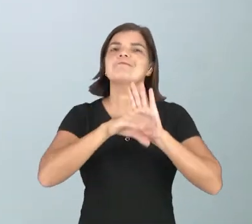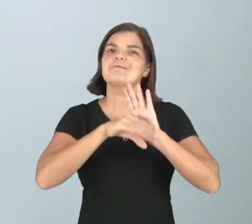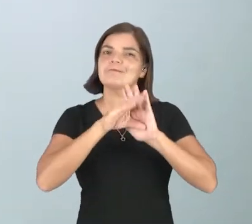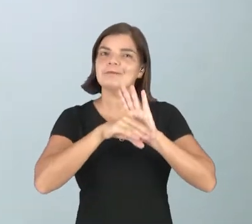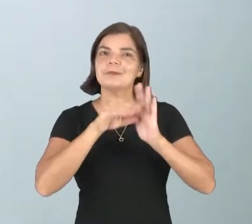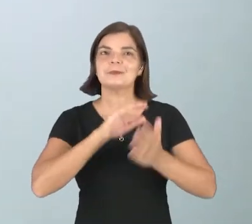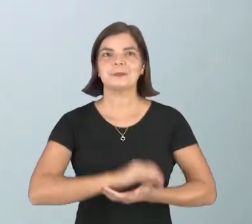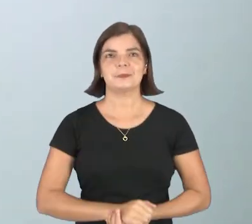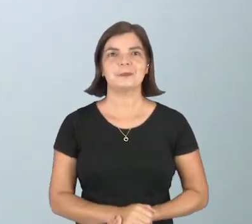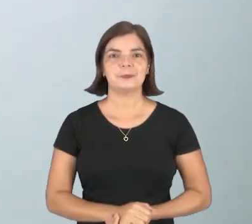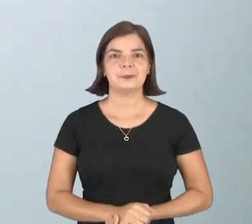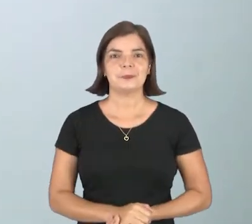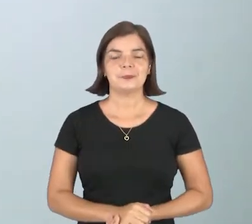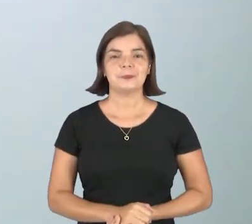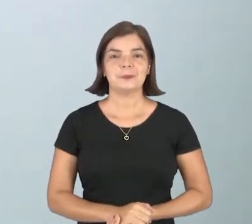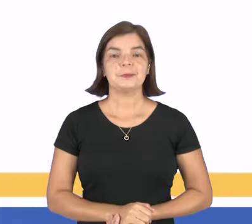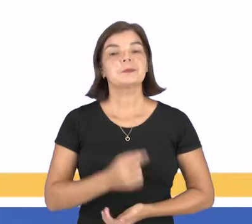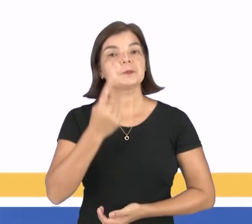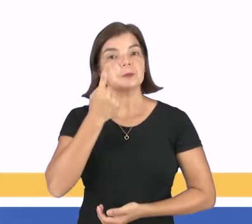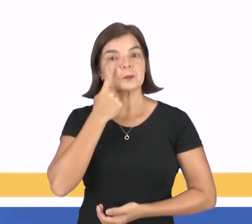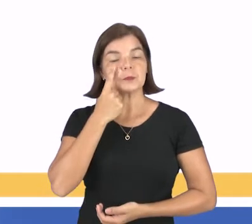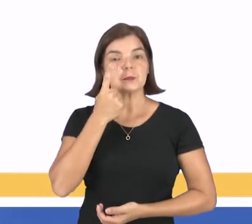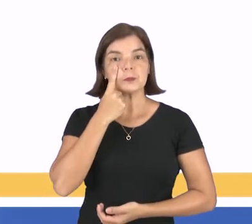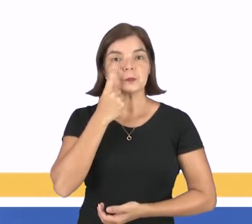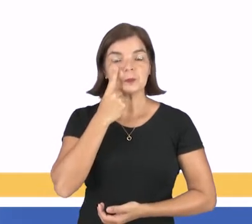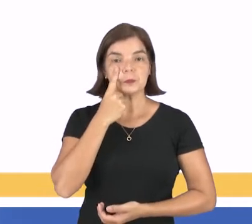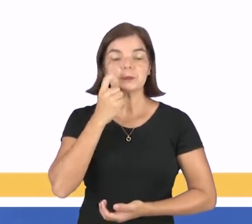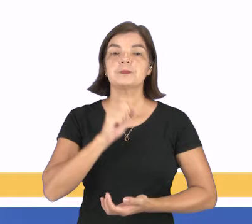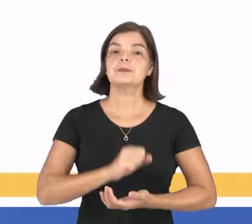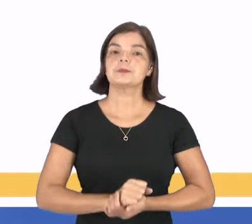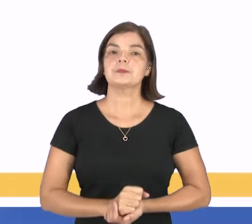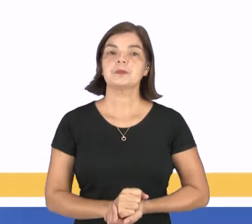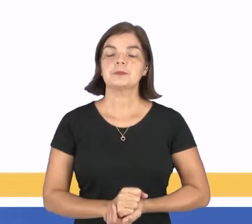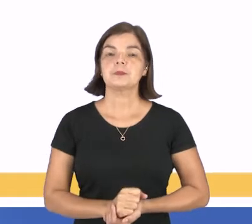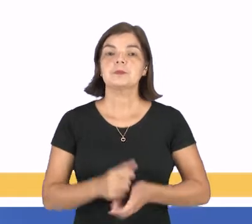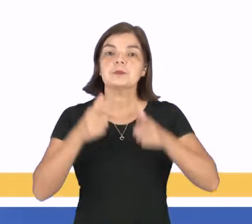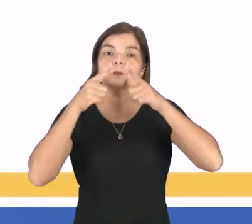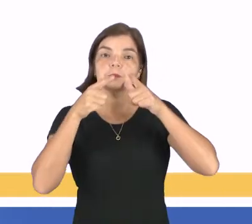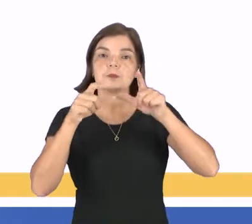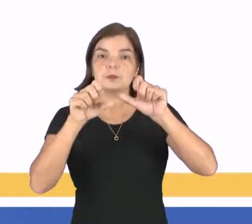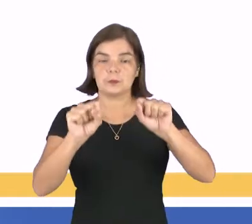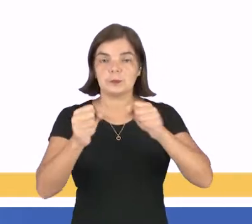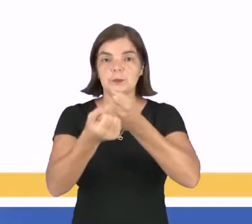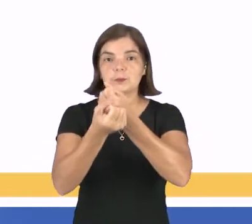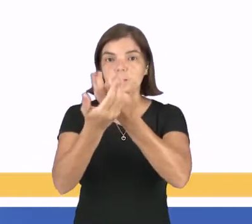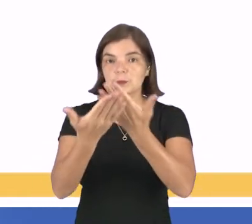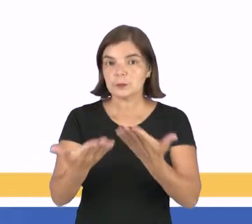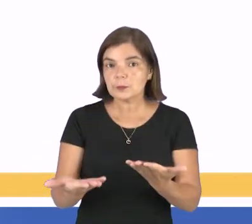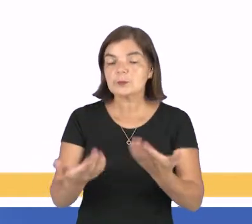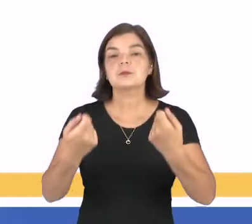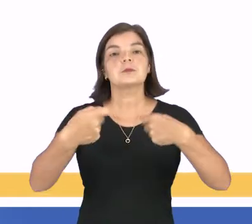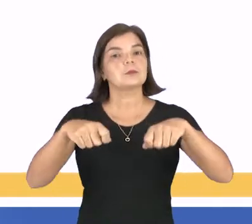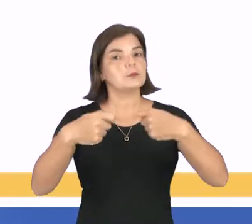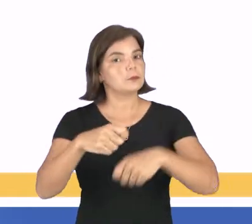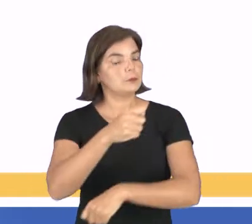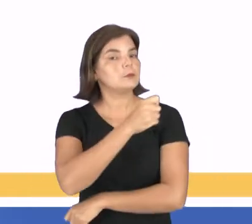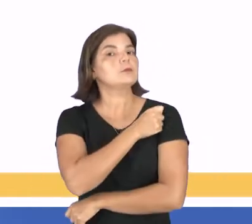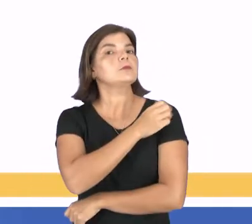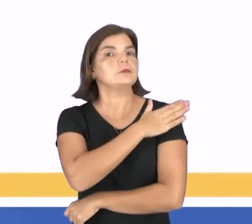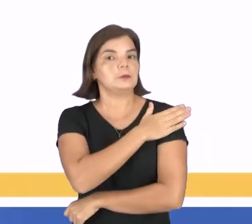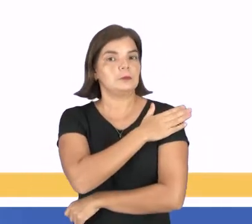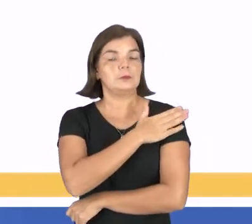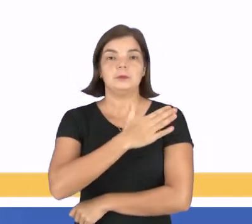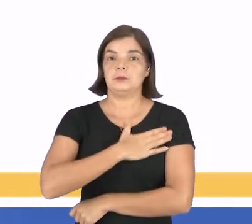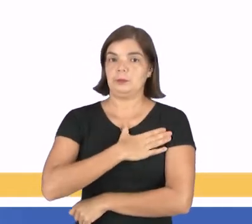esse? Olha só, gente. Essa linguagem, como eu disse para vocês, deve ser respeitada. Meus filhos e